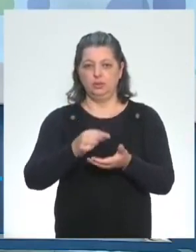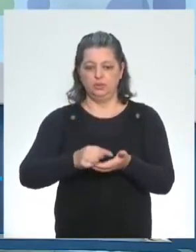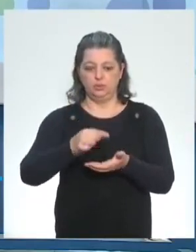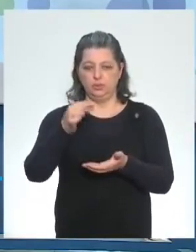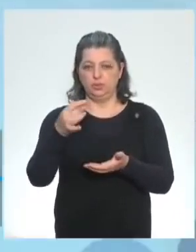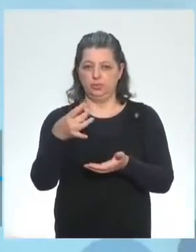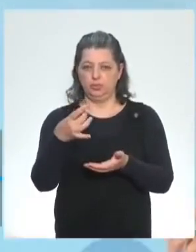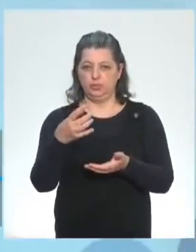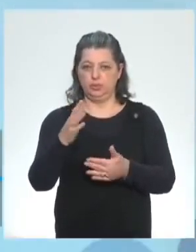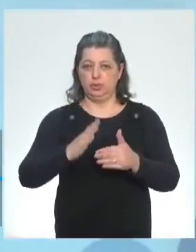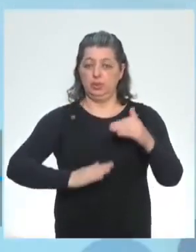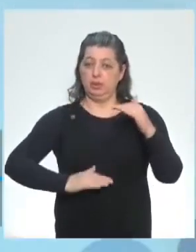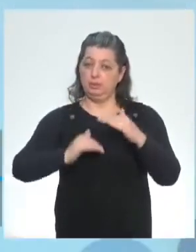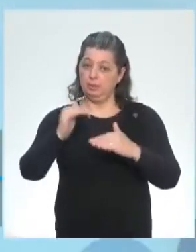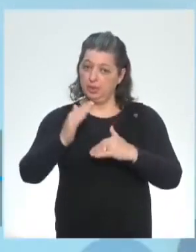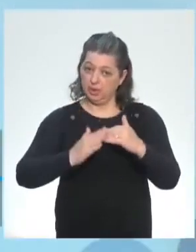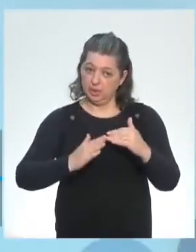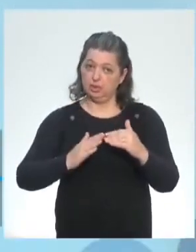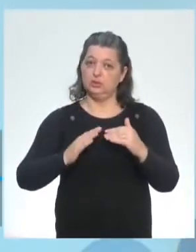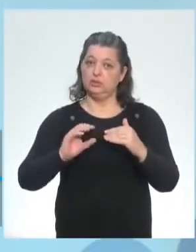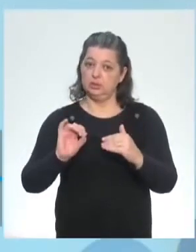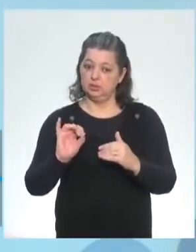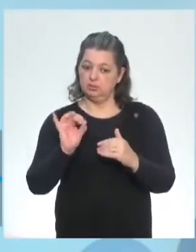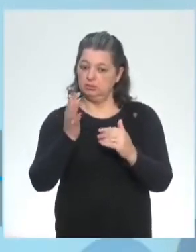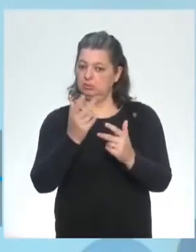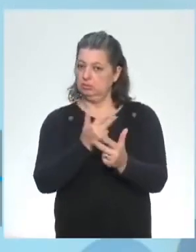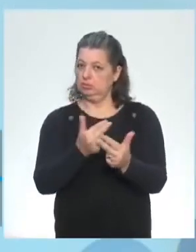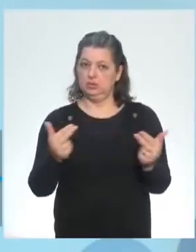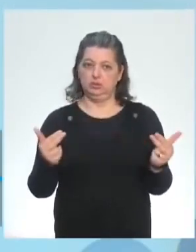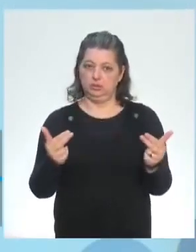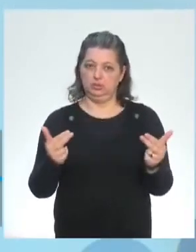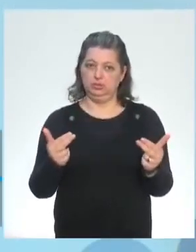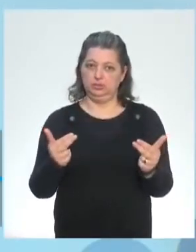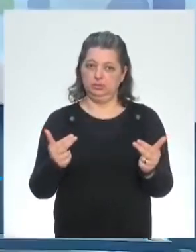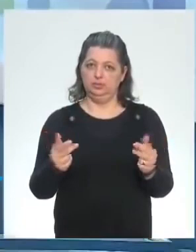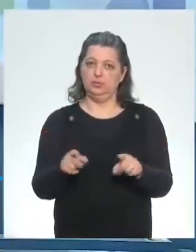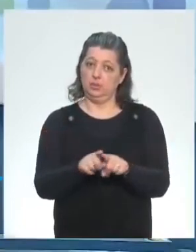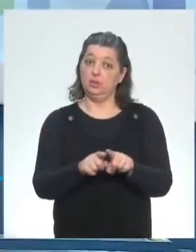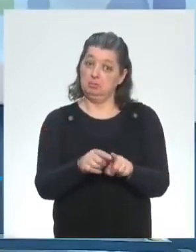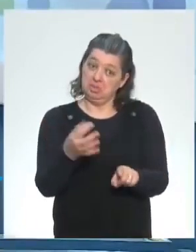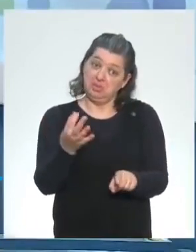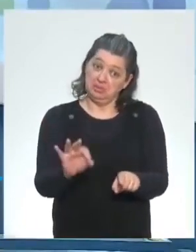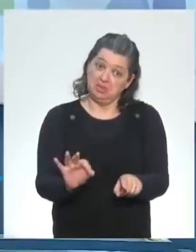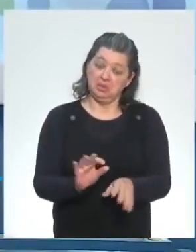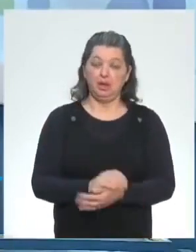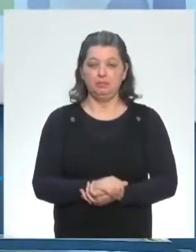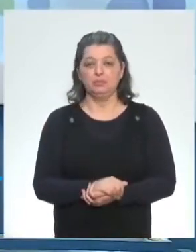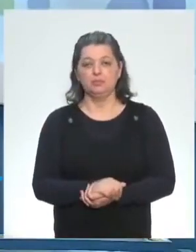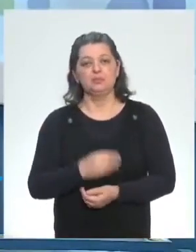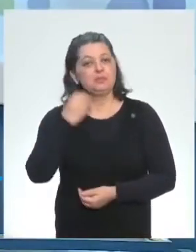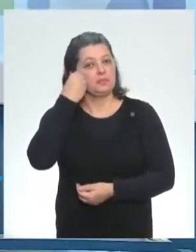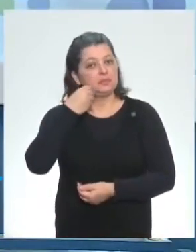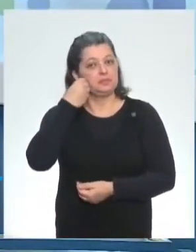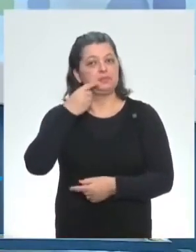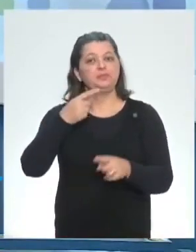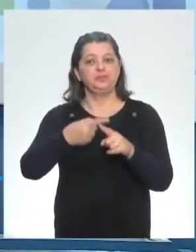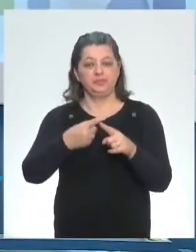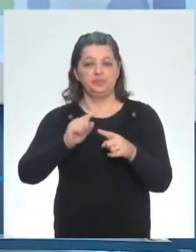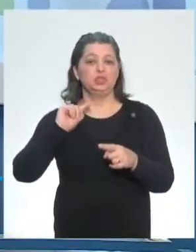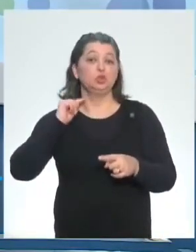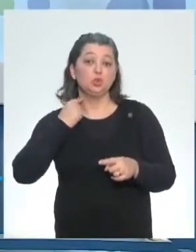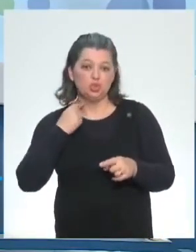na prática tudo pode acontecer, né? Inclusive dá certo o experimento, né? Inclusive sujar a mesinha